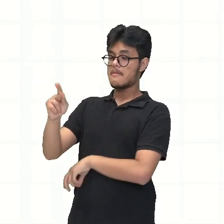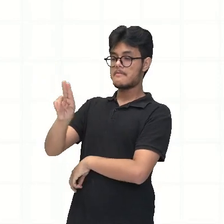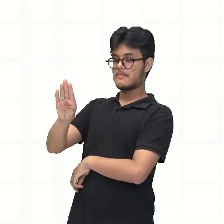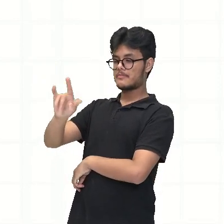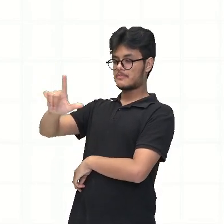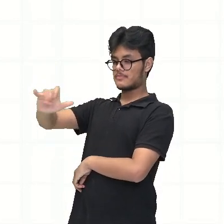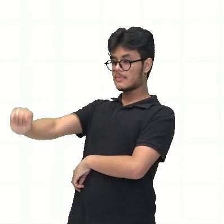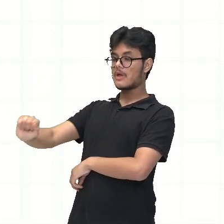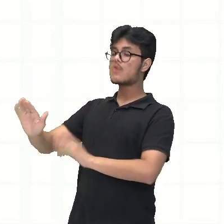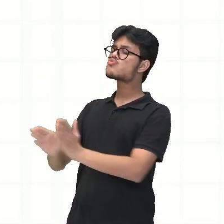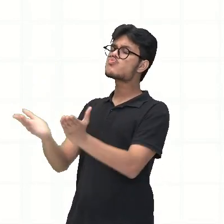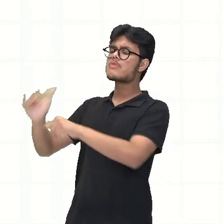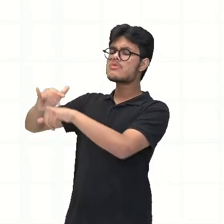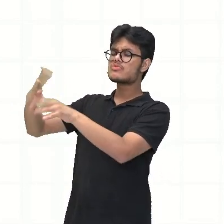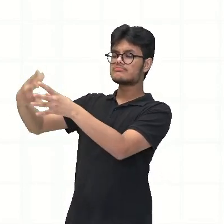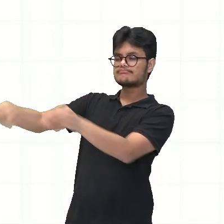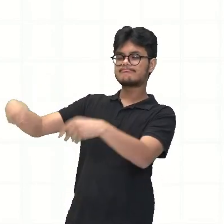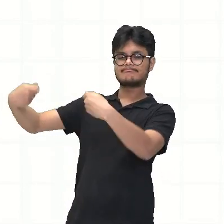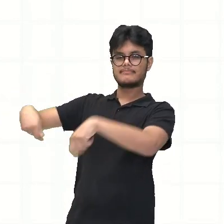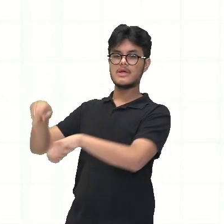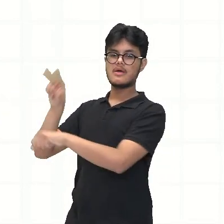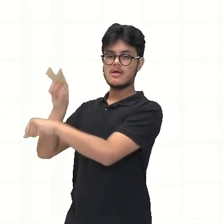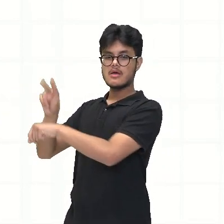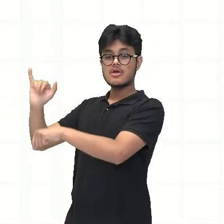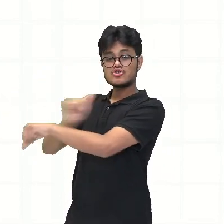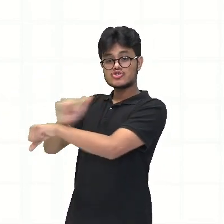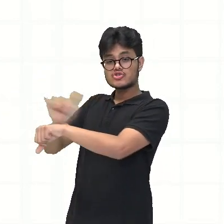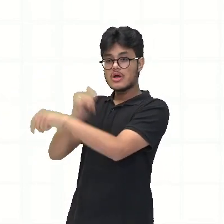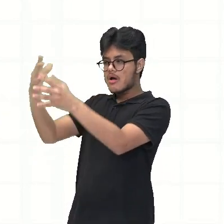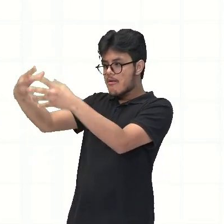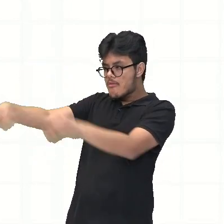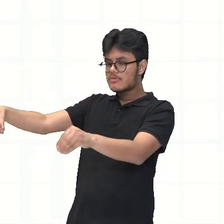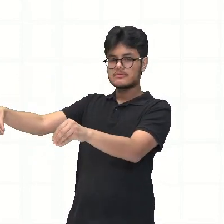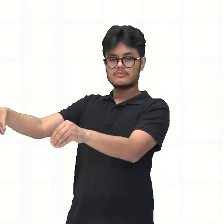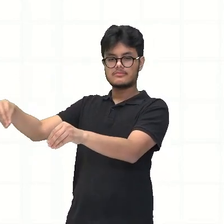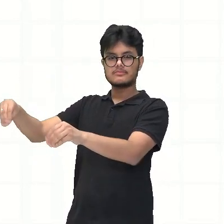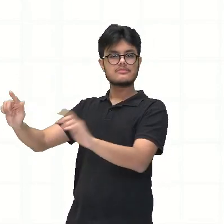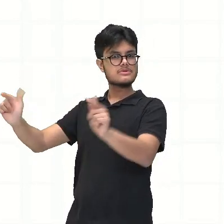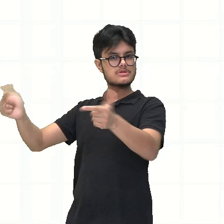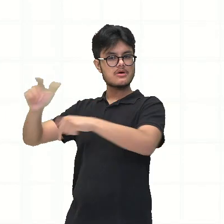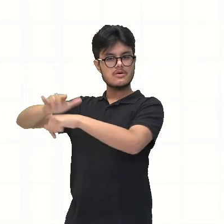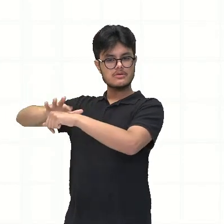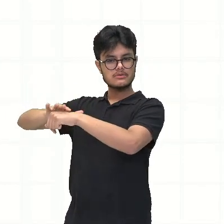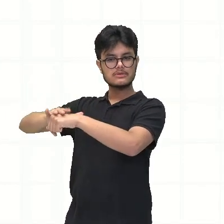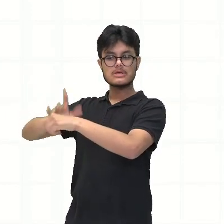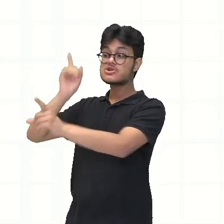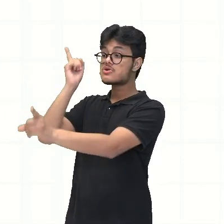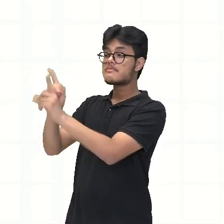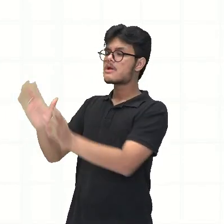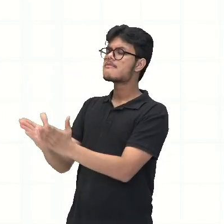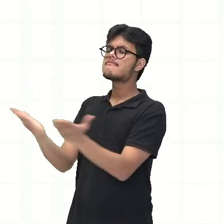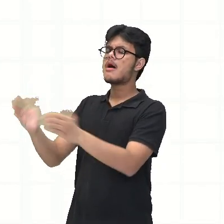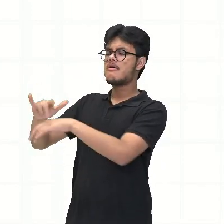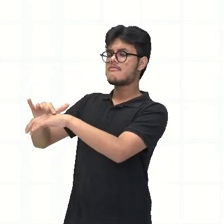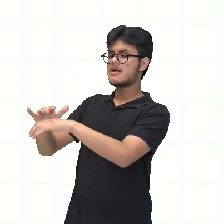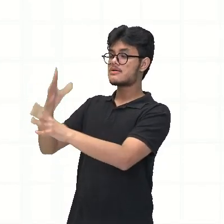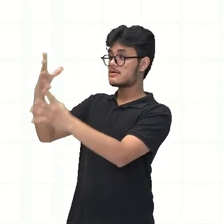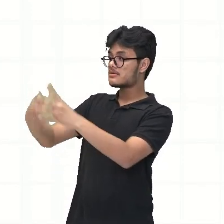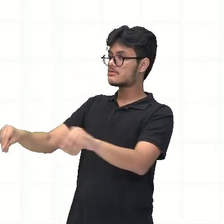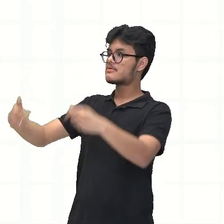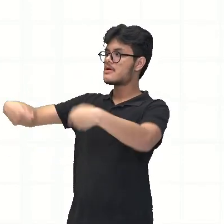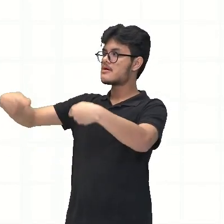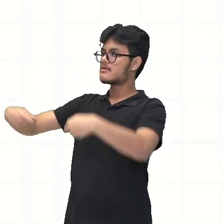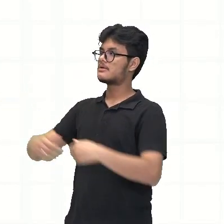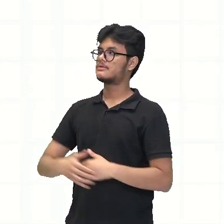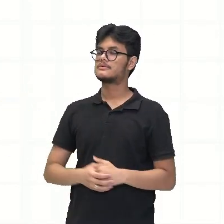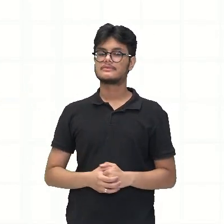doença, certo? Saúde pública é a ausência de doença, é descobrir qual é a doença que